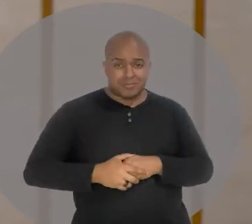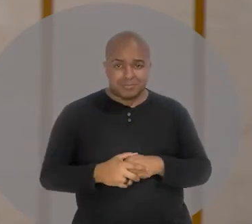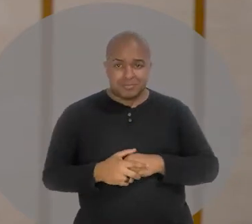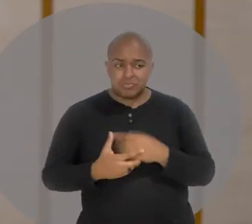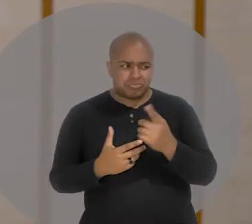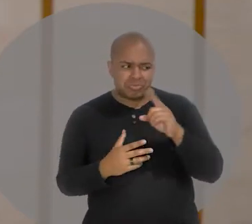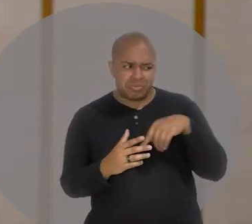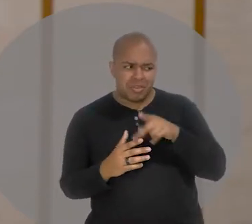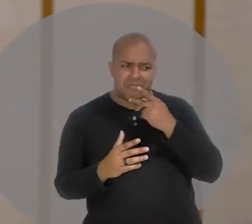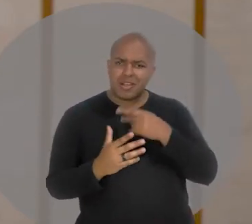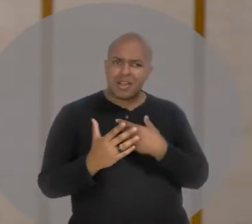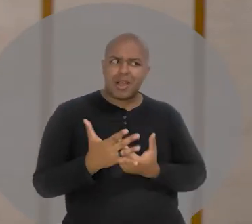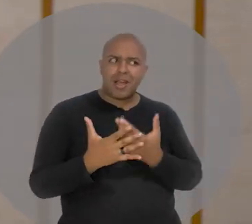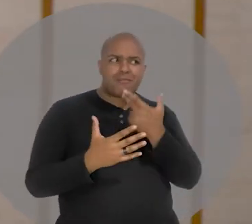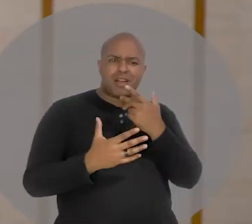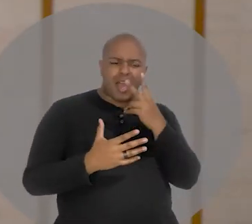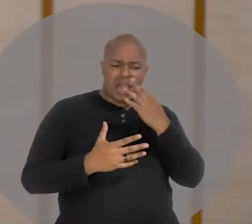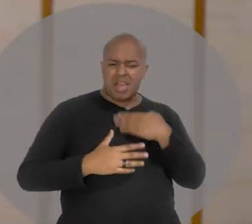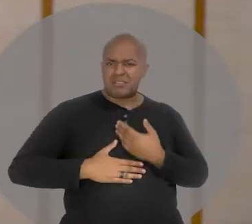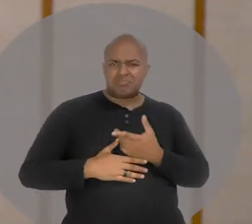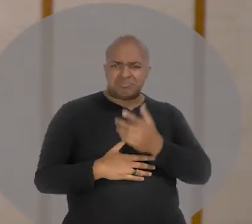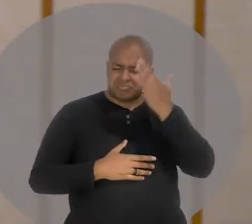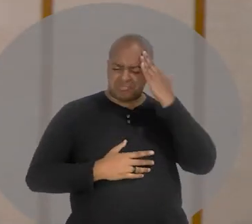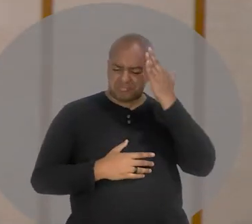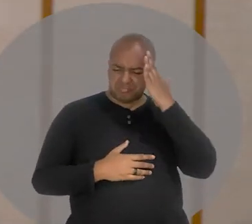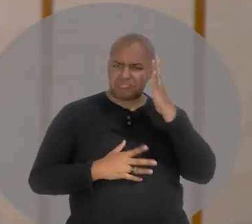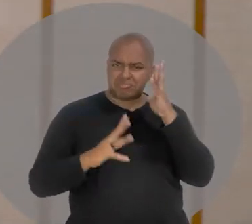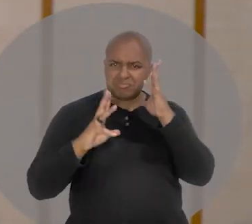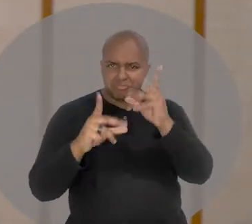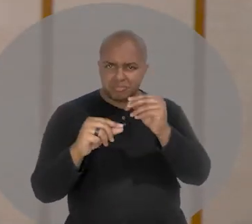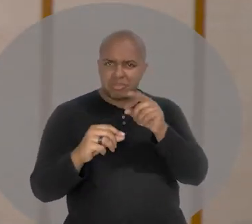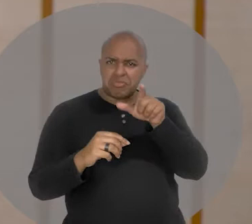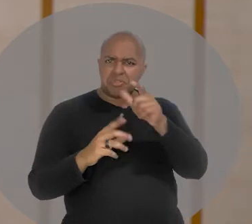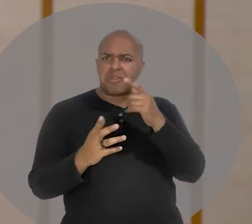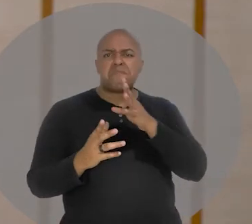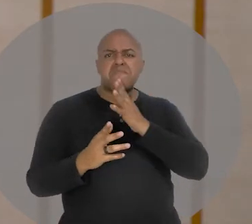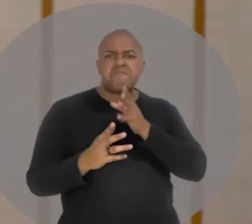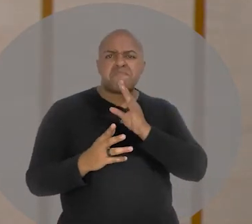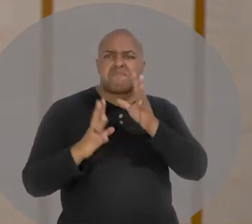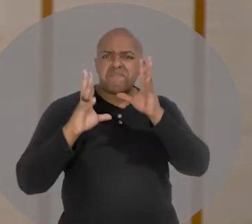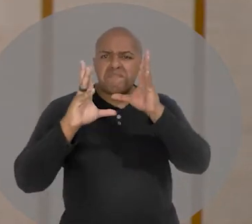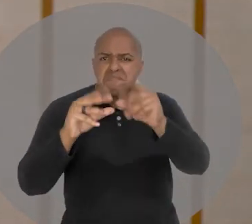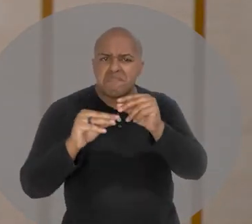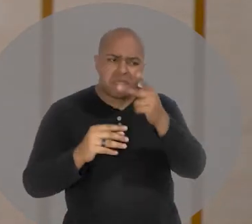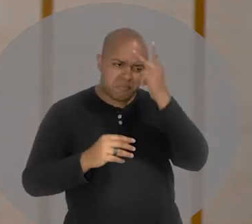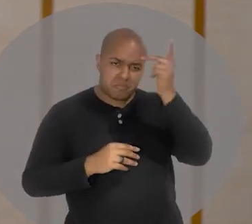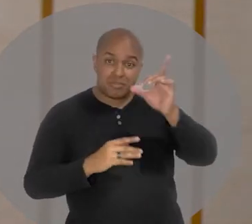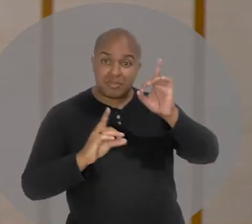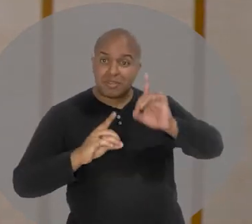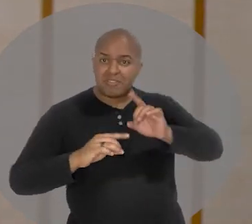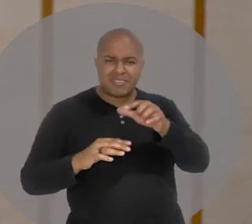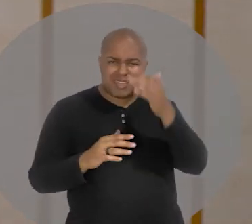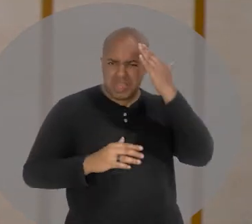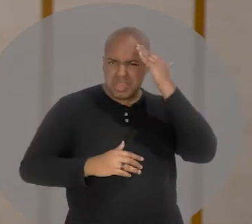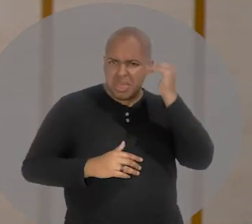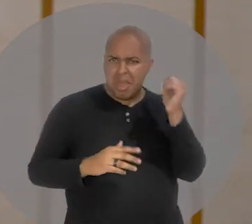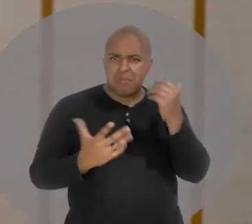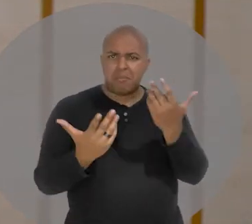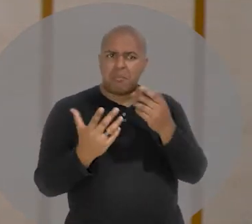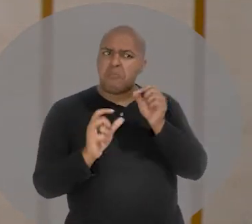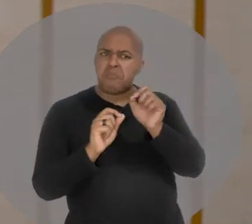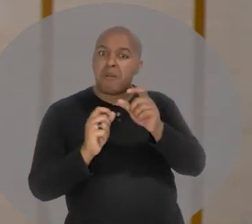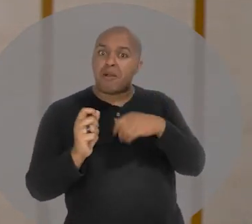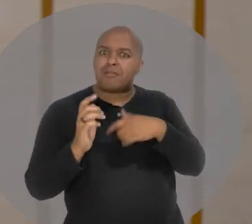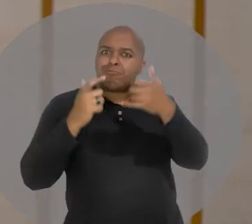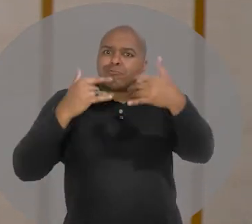vá assumindo que você já sabe de tudo, que você conhece uma pessoa com deficiência, que você sabe o que ela vai te dizer,